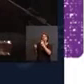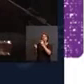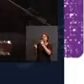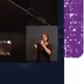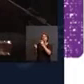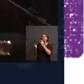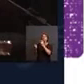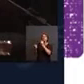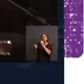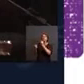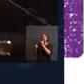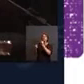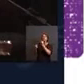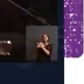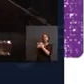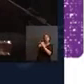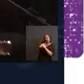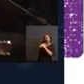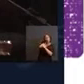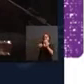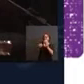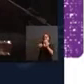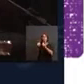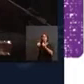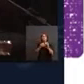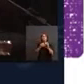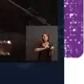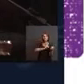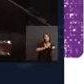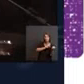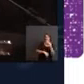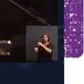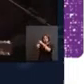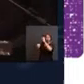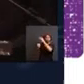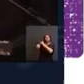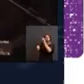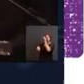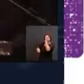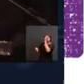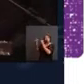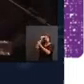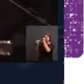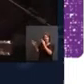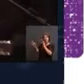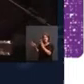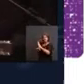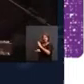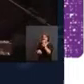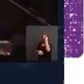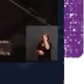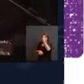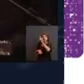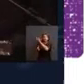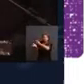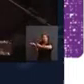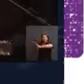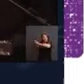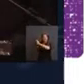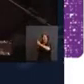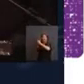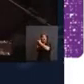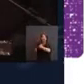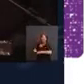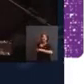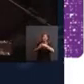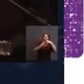dali enriquecido com várias experiências exitosas narradas pelos seus colegas. E o formador, por